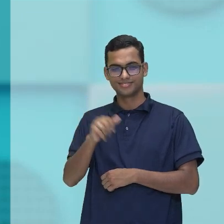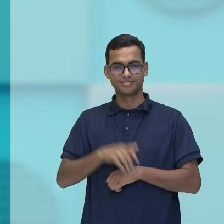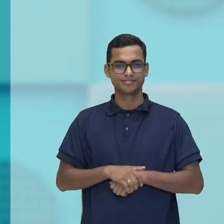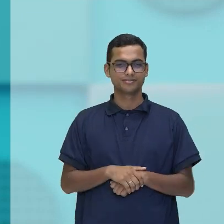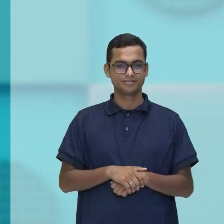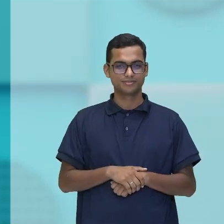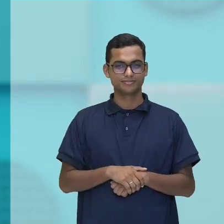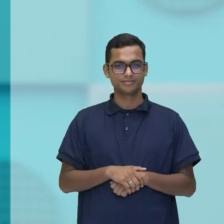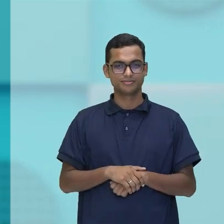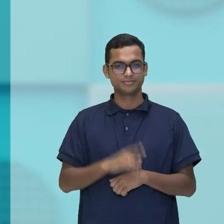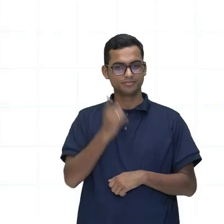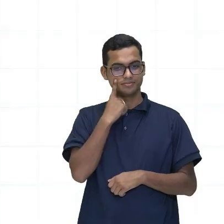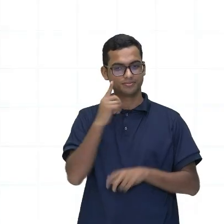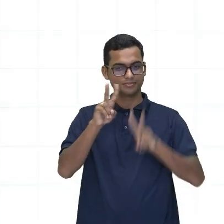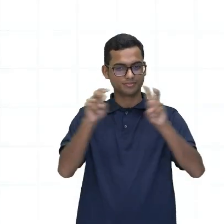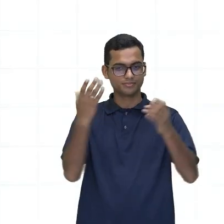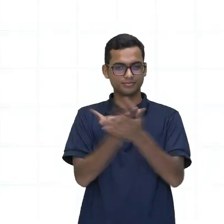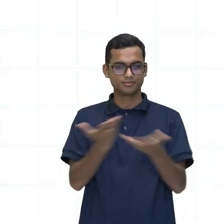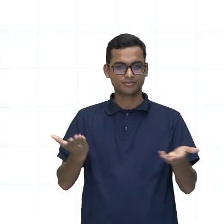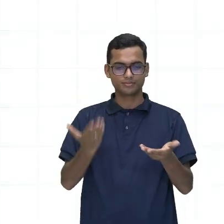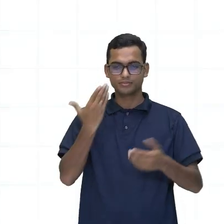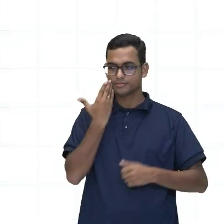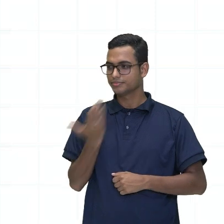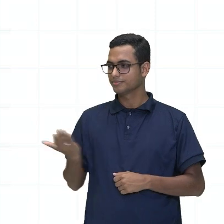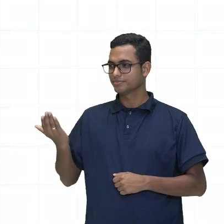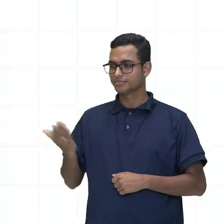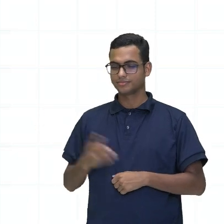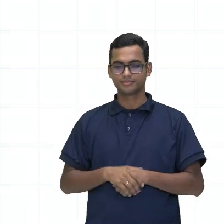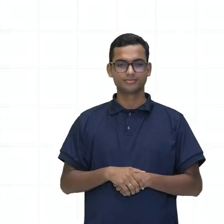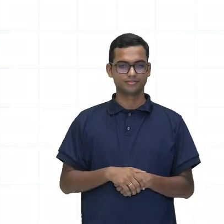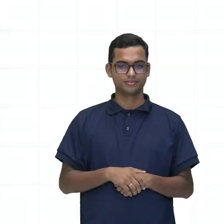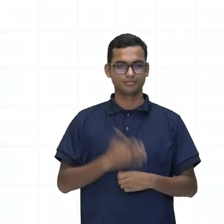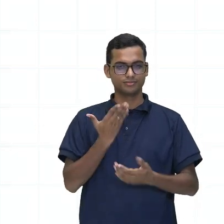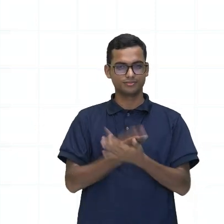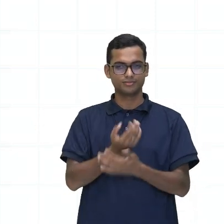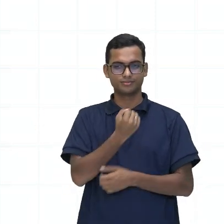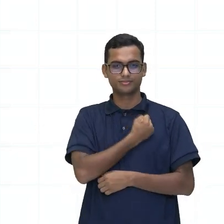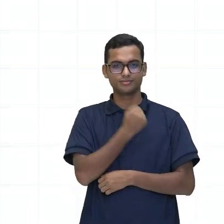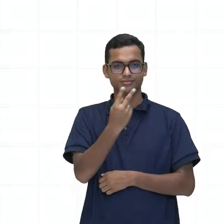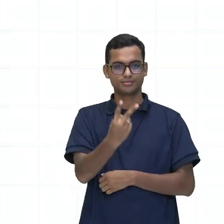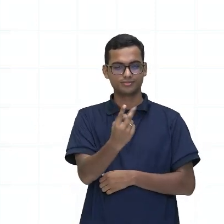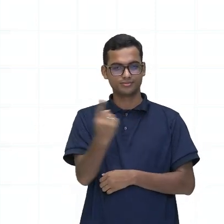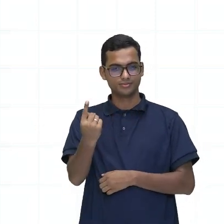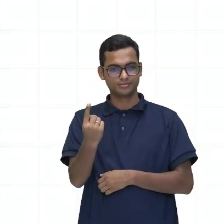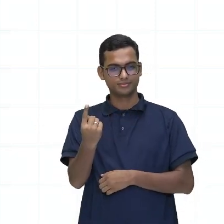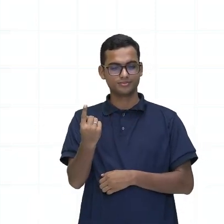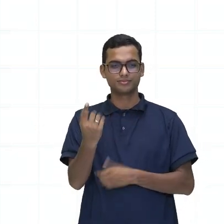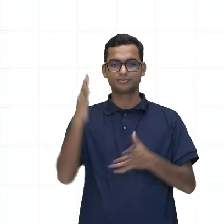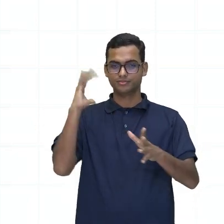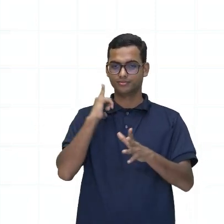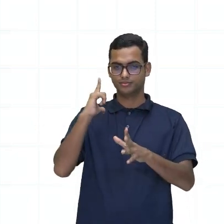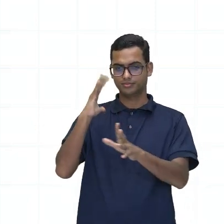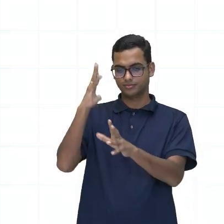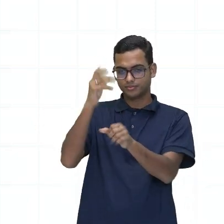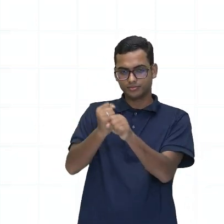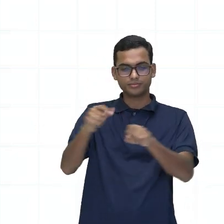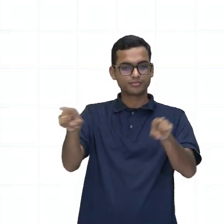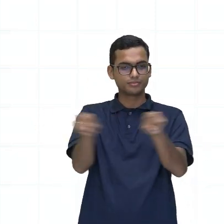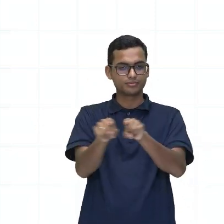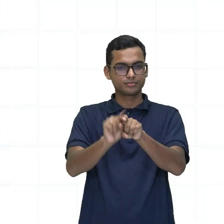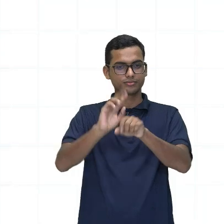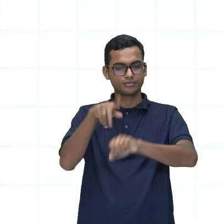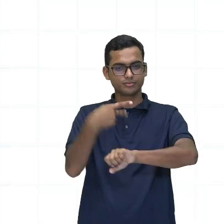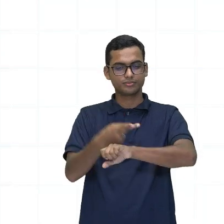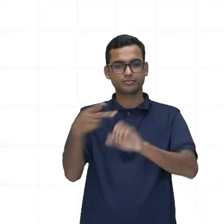conferir nossa aula de hoje. Então, essa é a aula 21, nós temos a revisão e, em seguida,